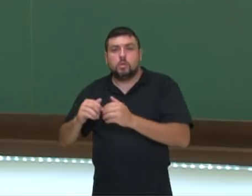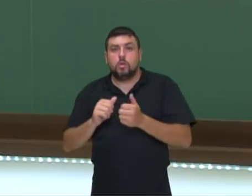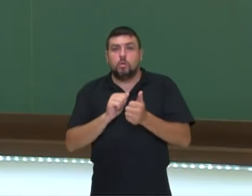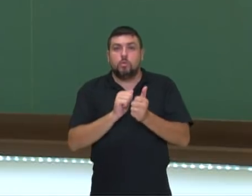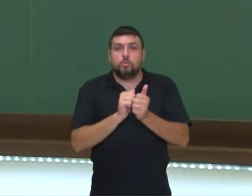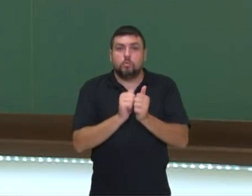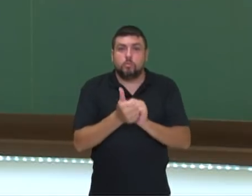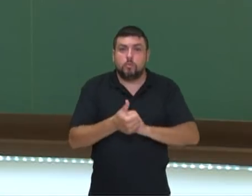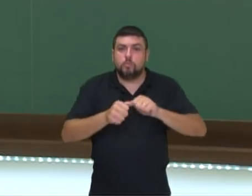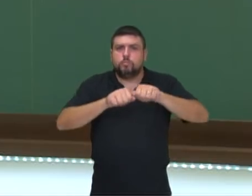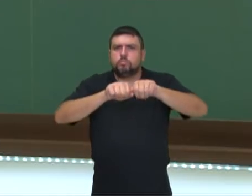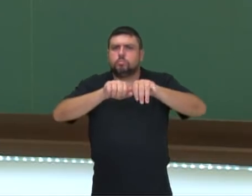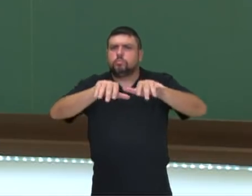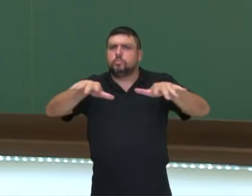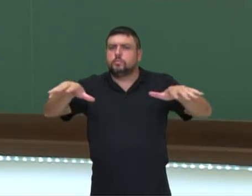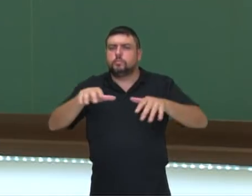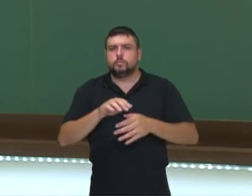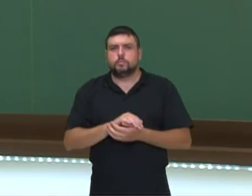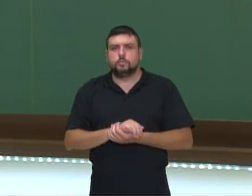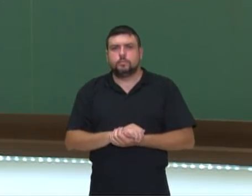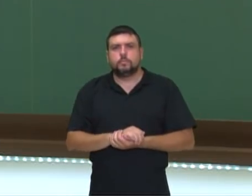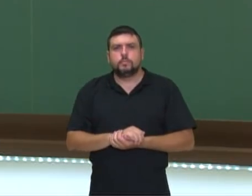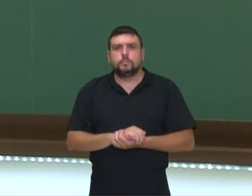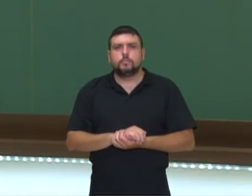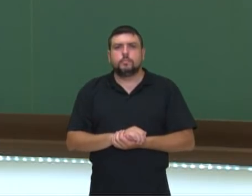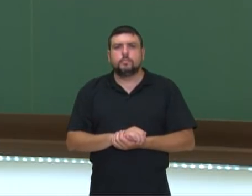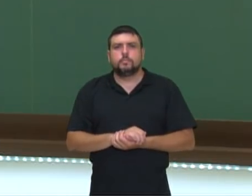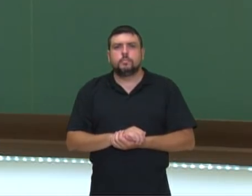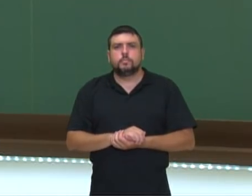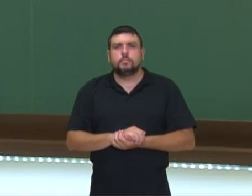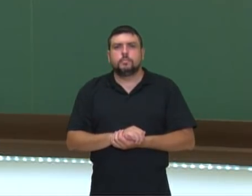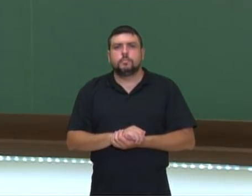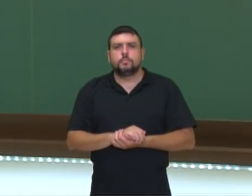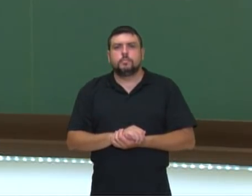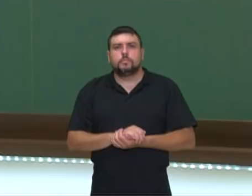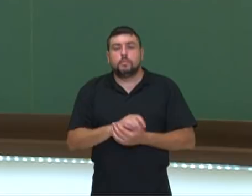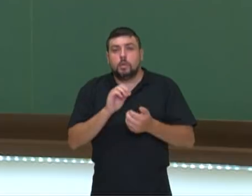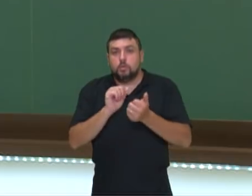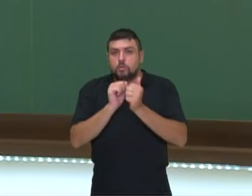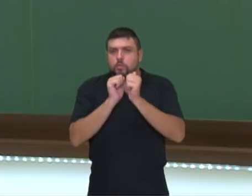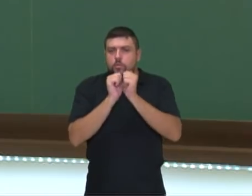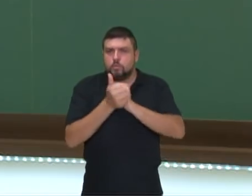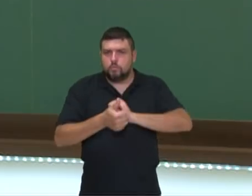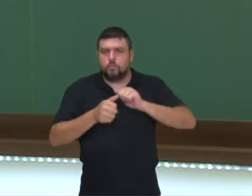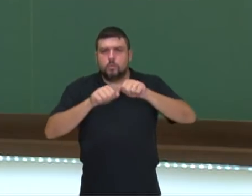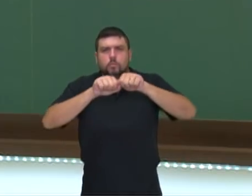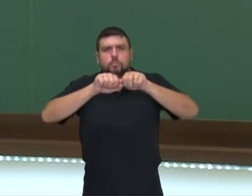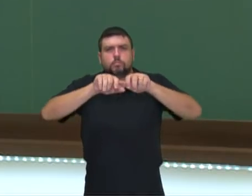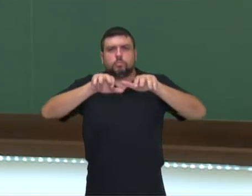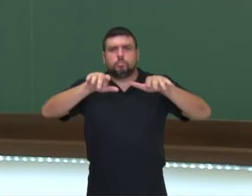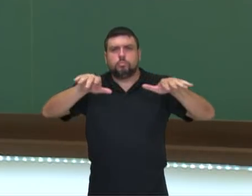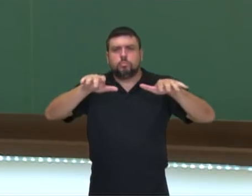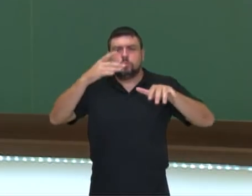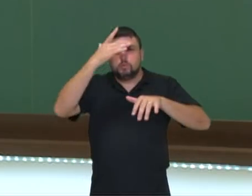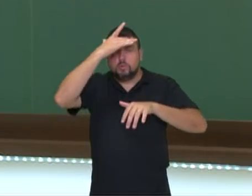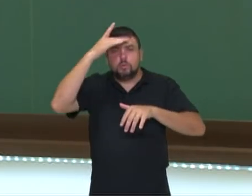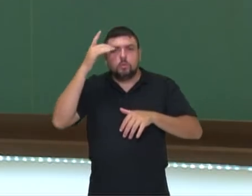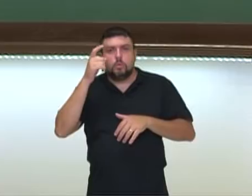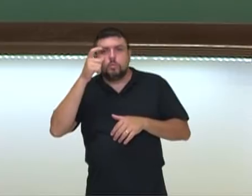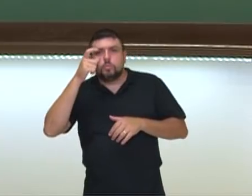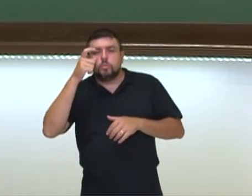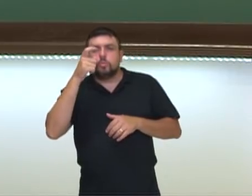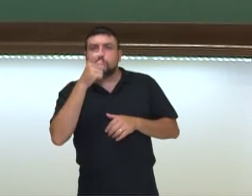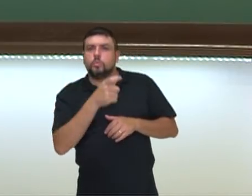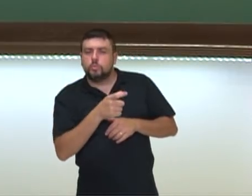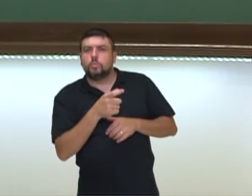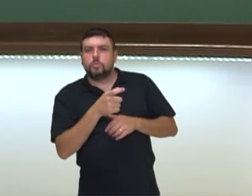crescendo deste modo. Para isso, para se tornar um esporte viável, para que as pessoas tenham interesse em assistir, é necessário que esse